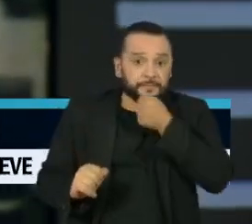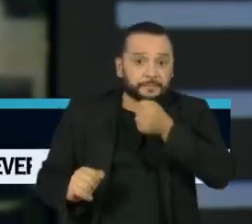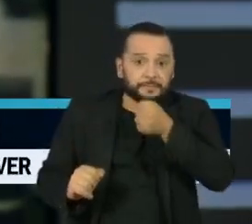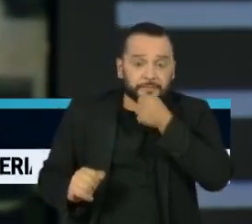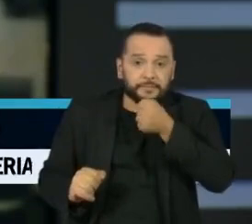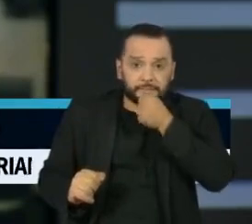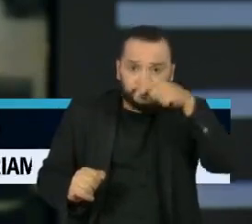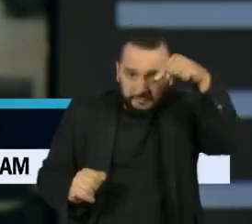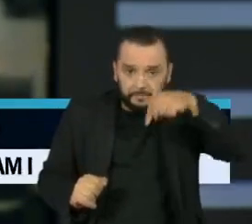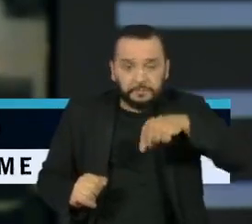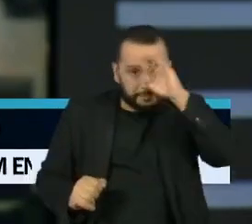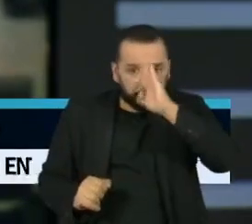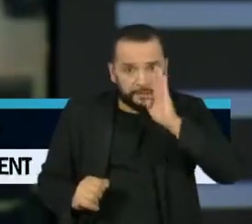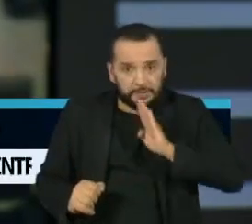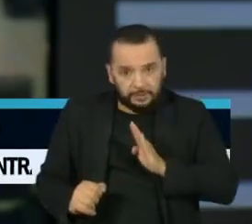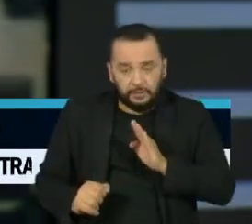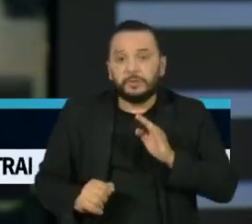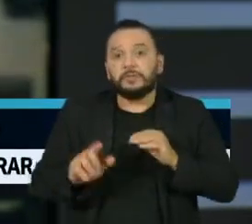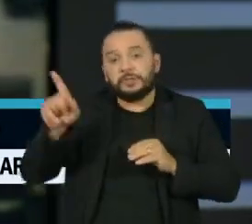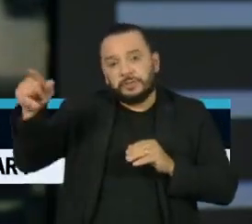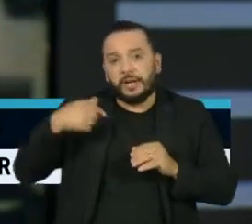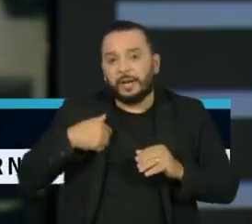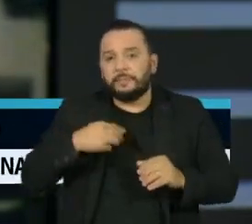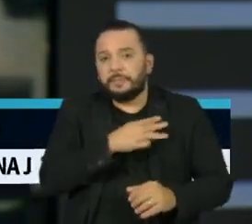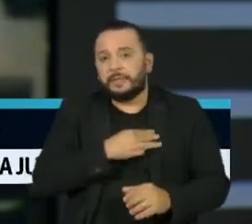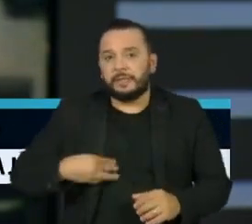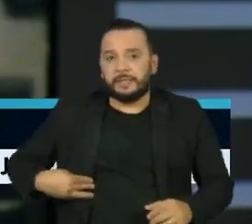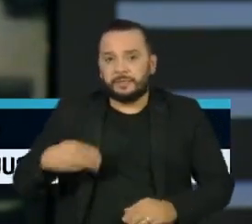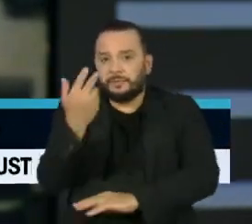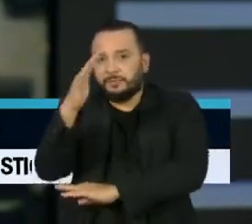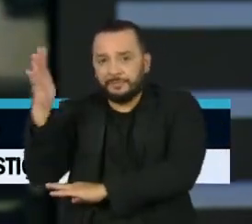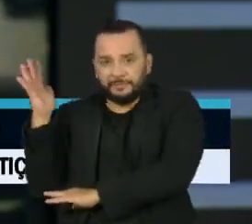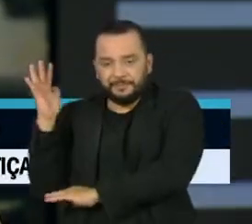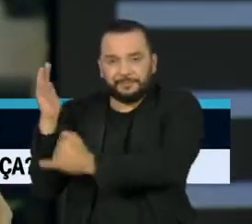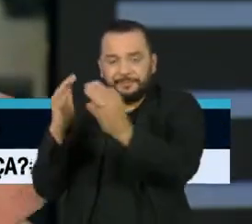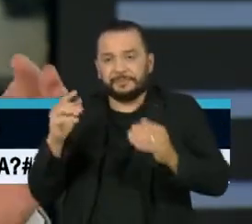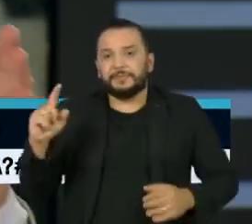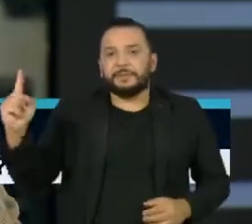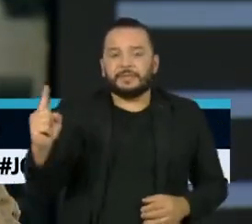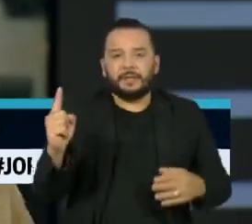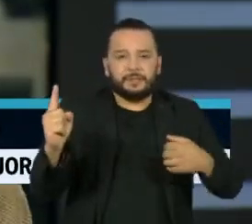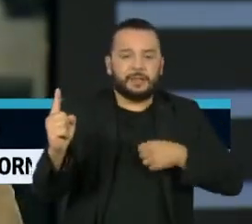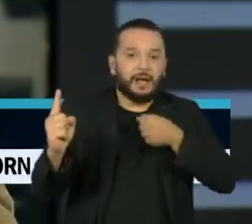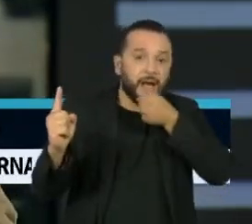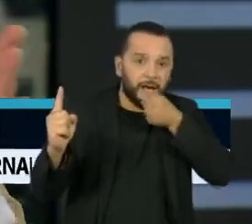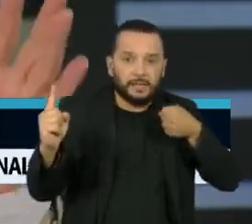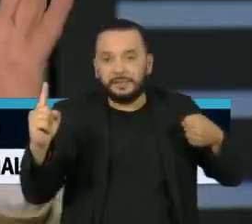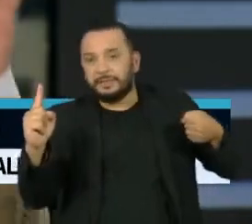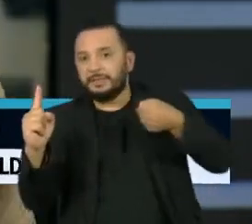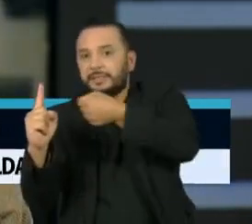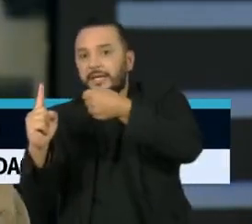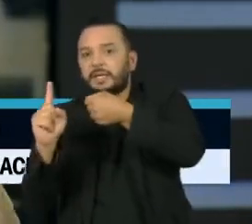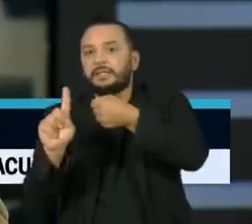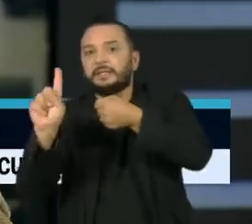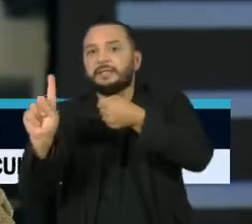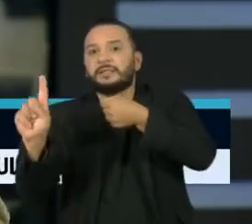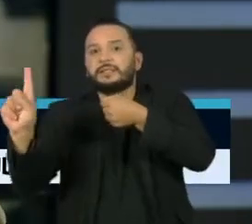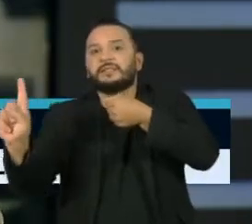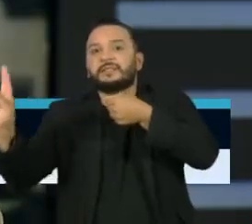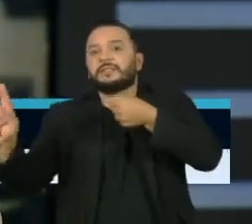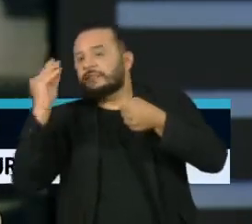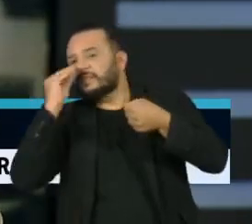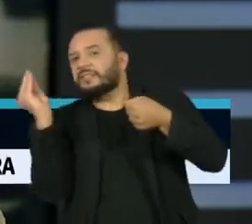credenciada foi entrevistar o ministro do meio ambiente sobre o assunto o ministro foi andando e um